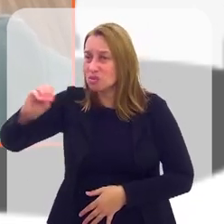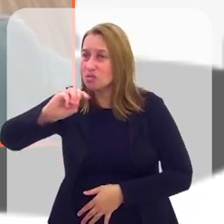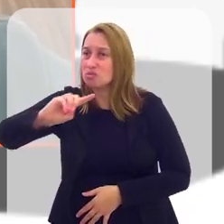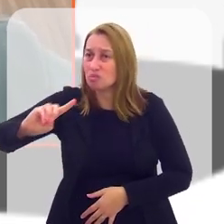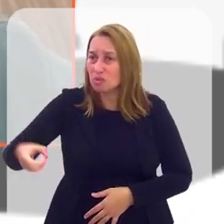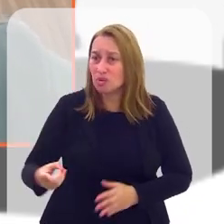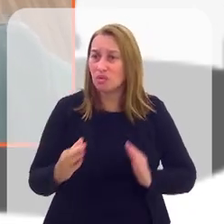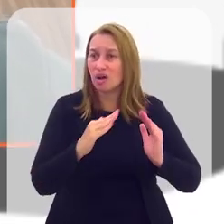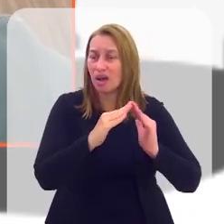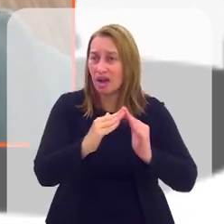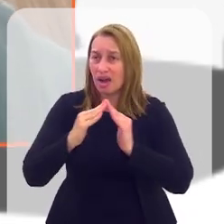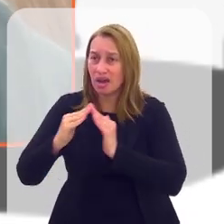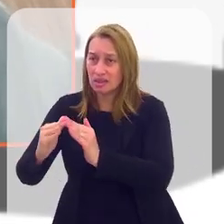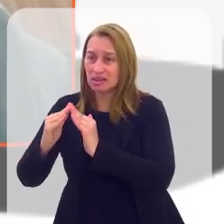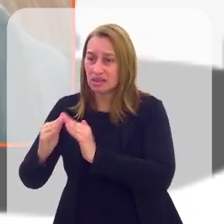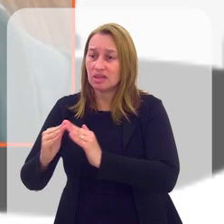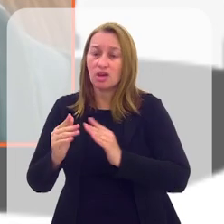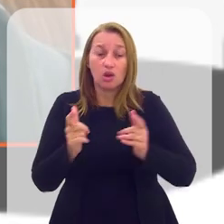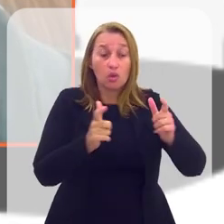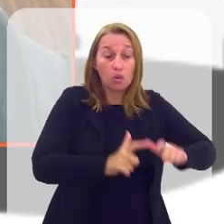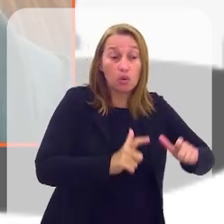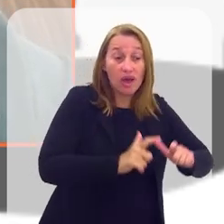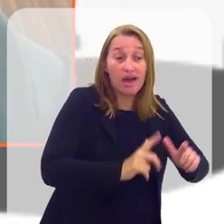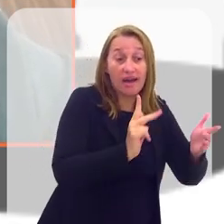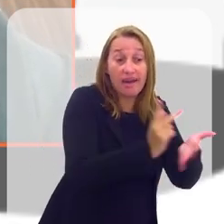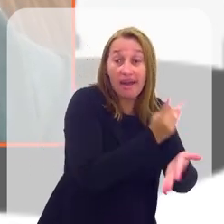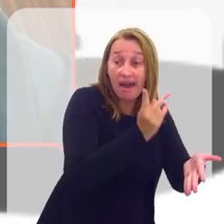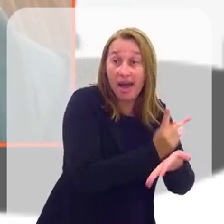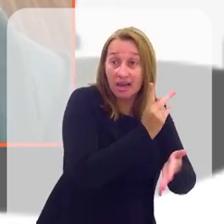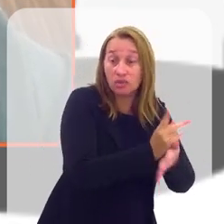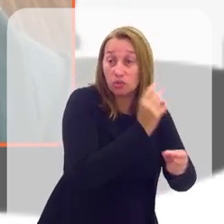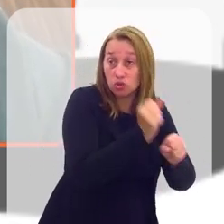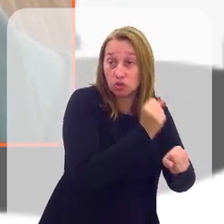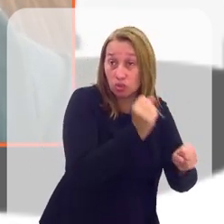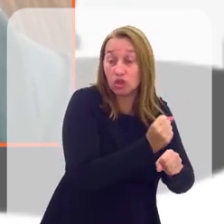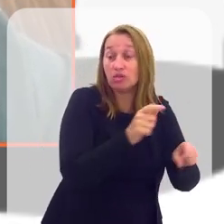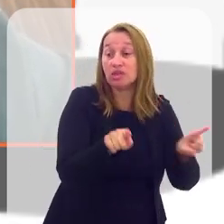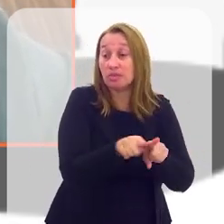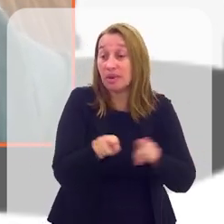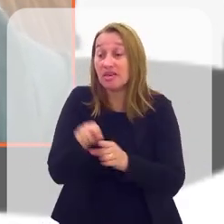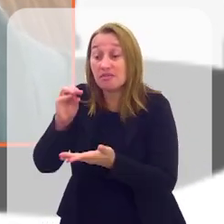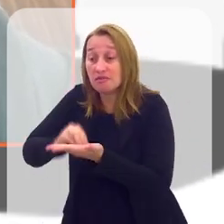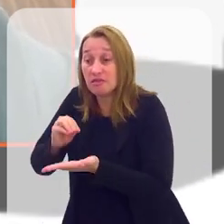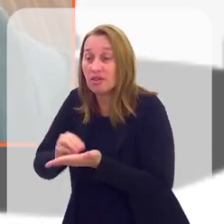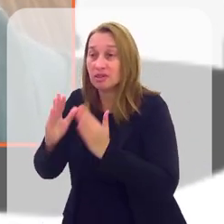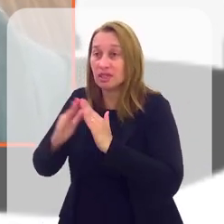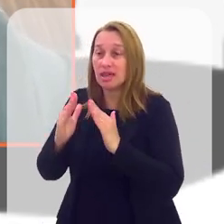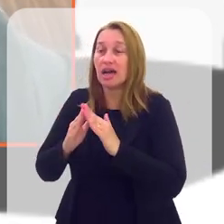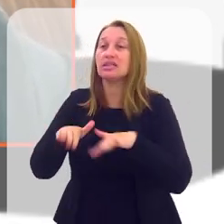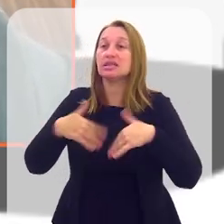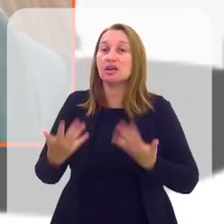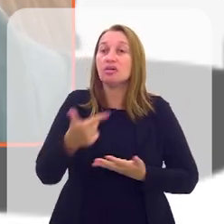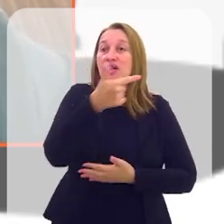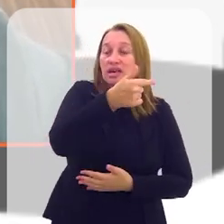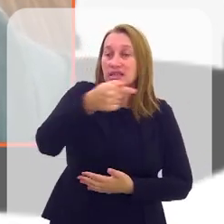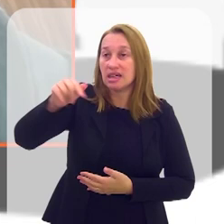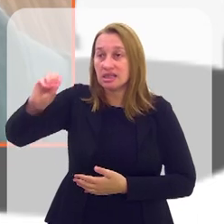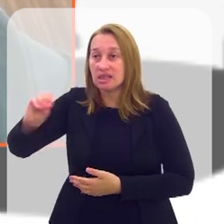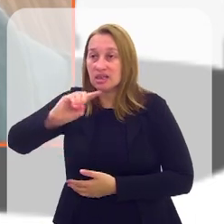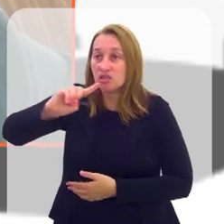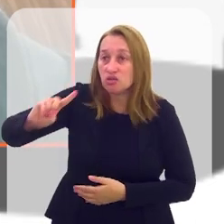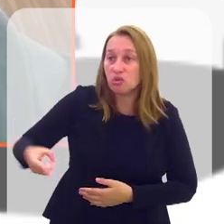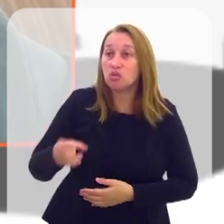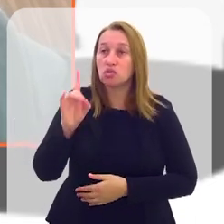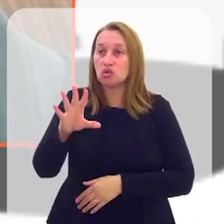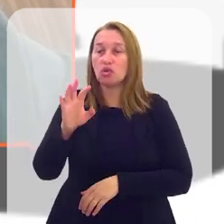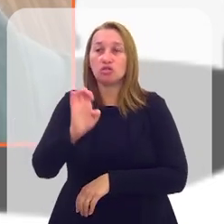se considerado tanto a inadequação quanto o déficit. Então, são 700 mil unidades só no